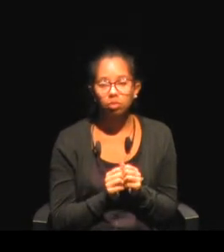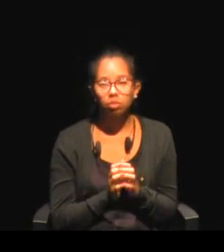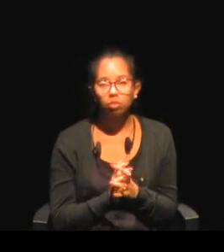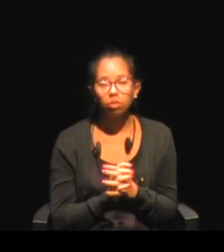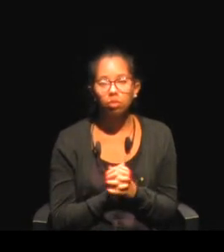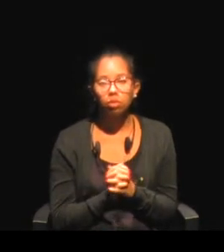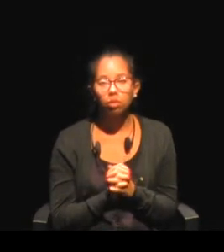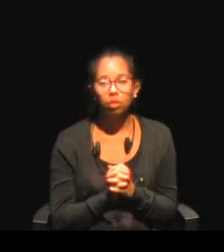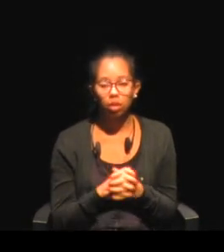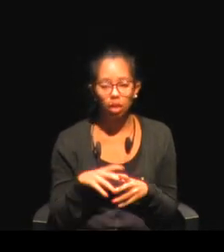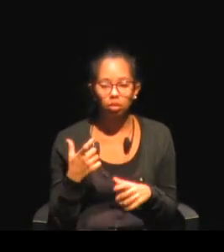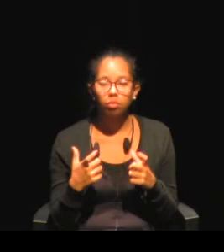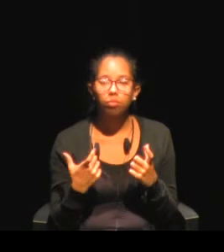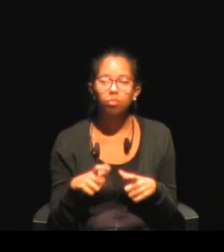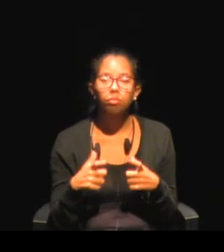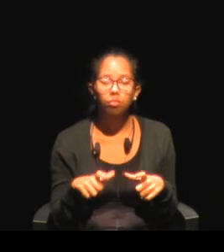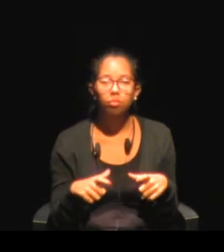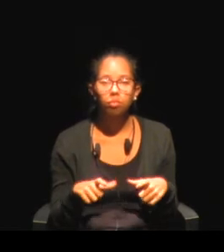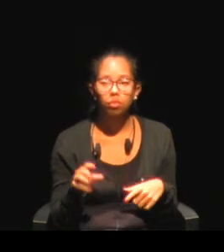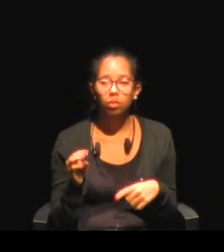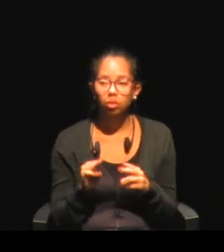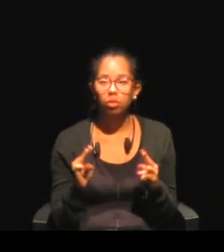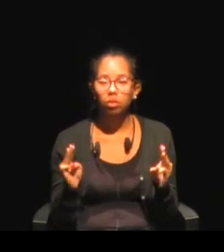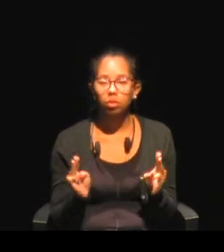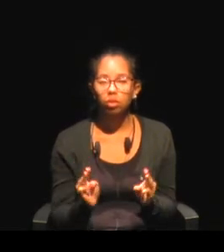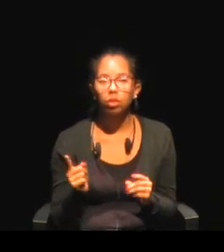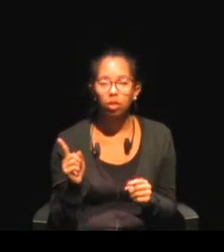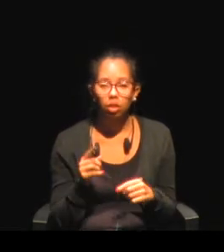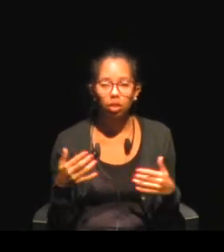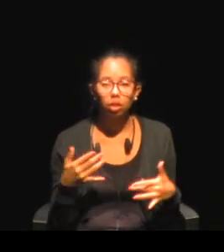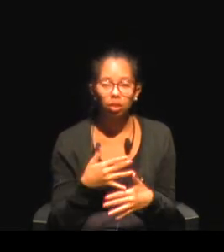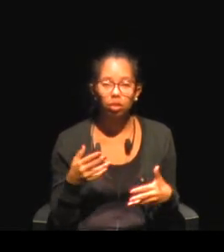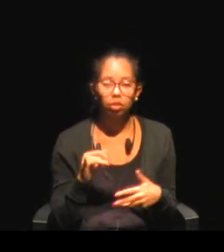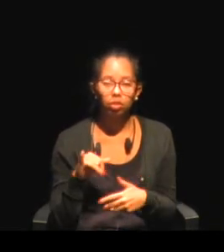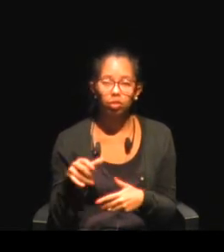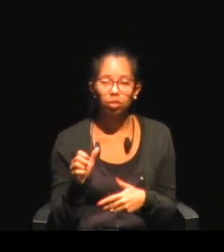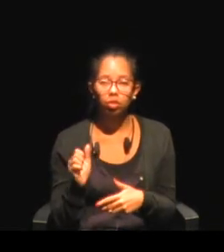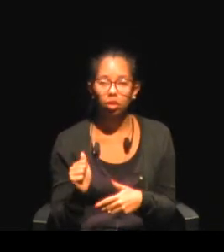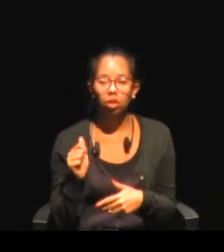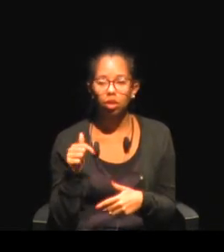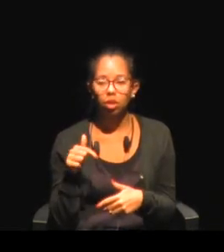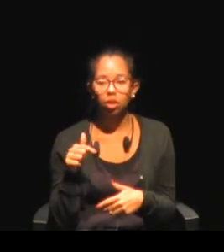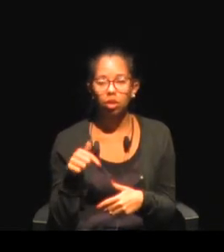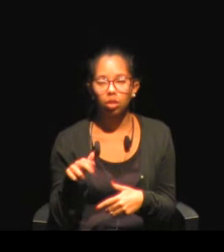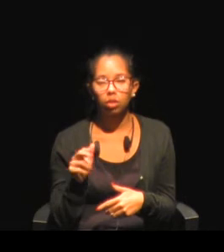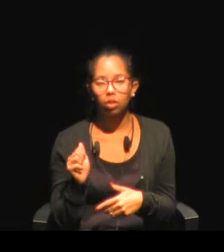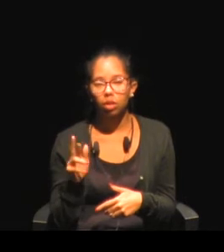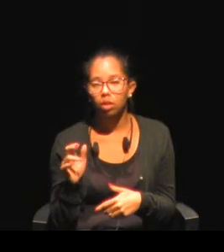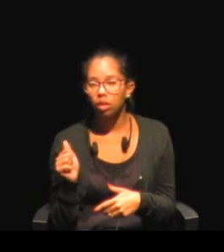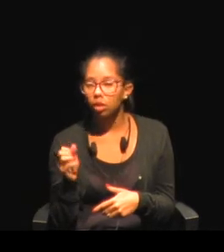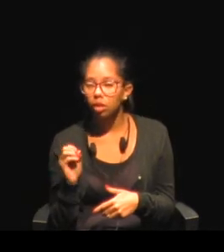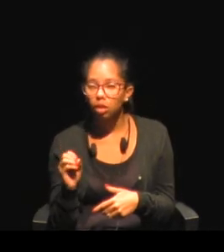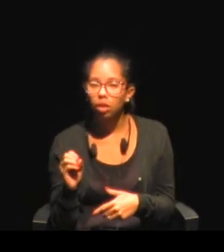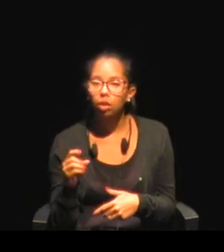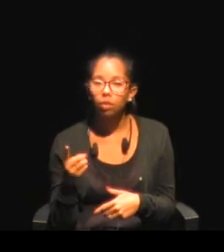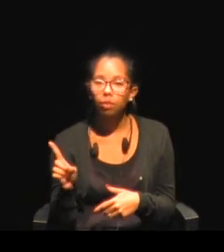com museografia. A localização desse museu é na cidade de Jaguarão. Aqui está o